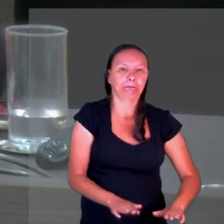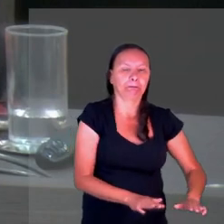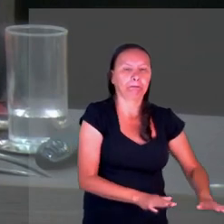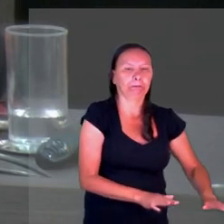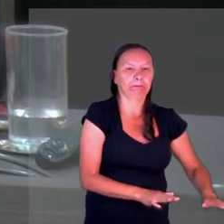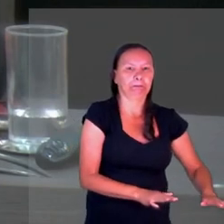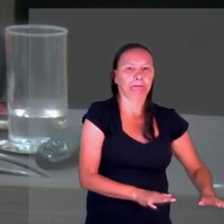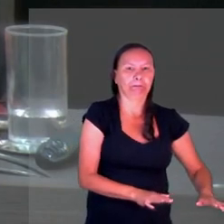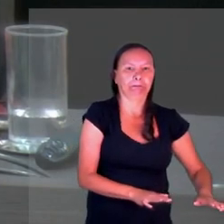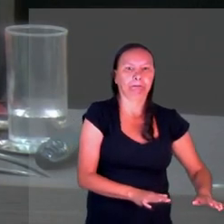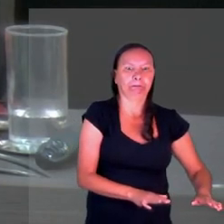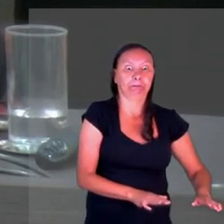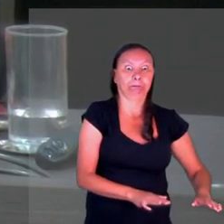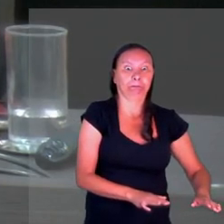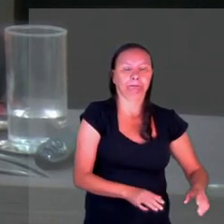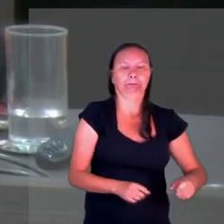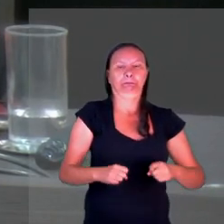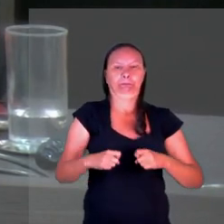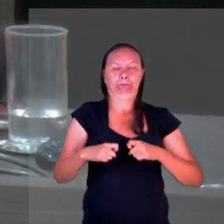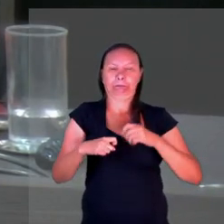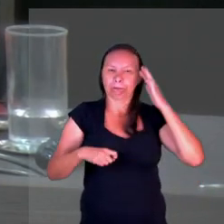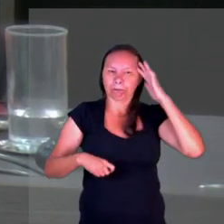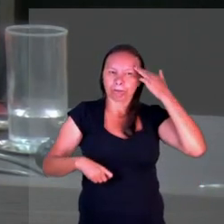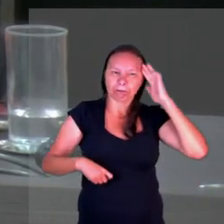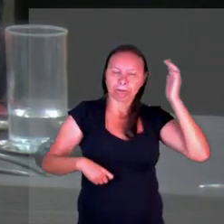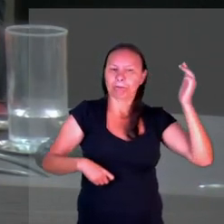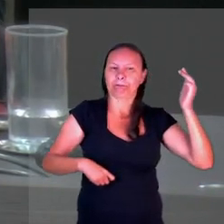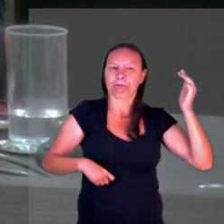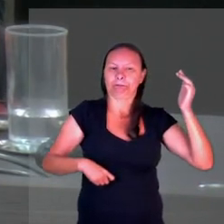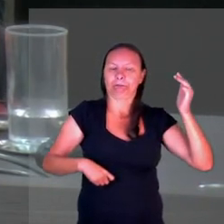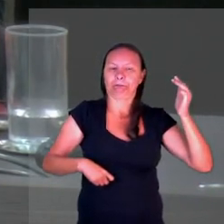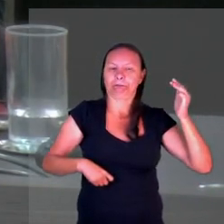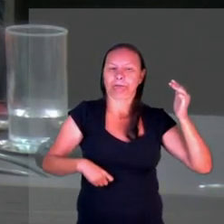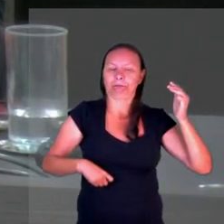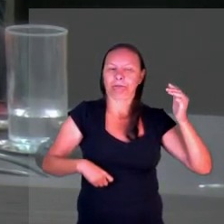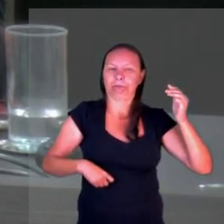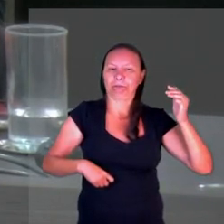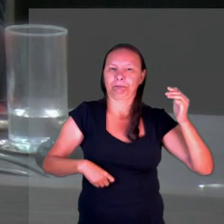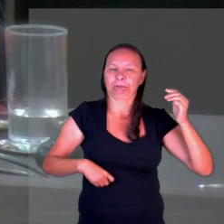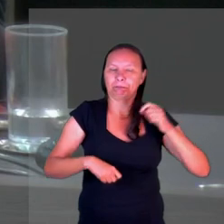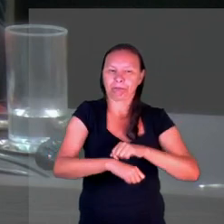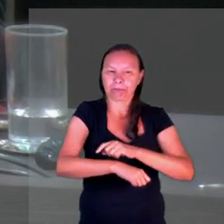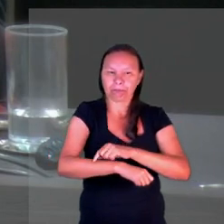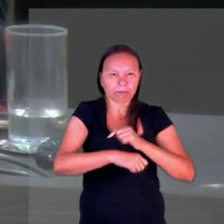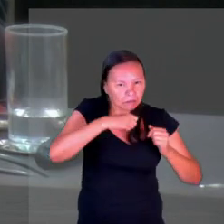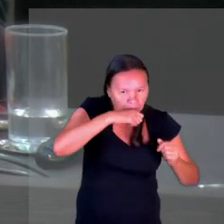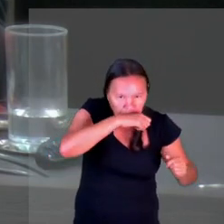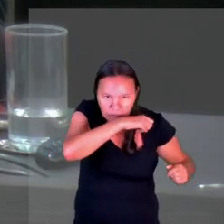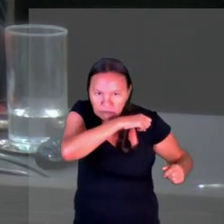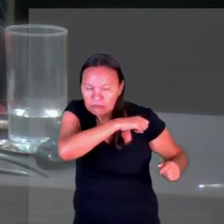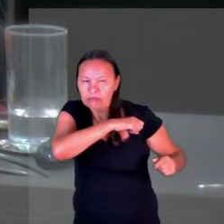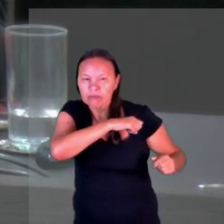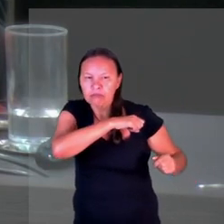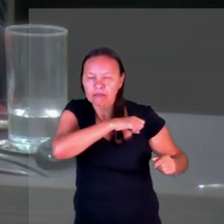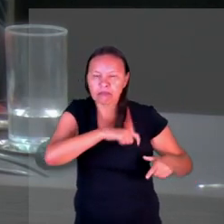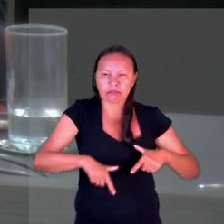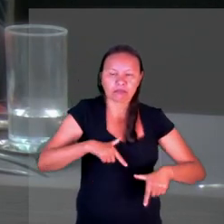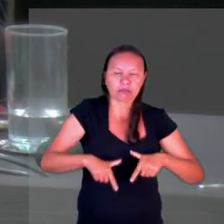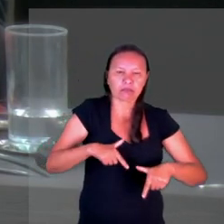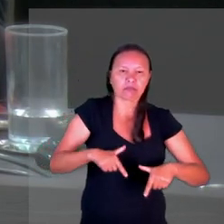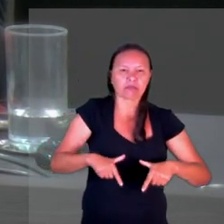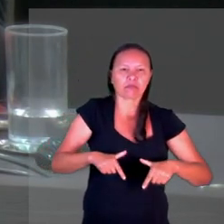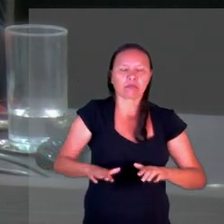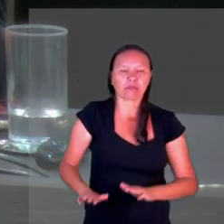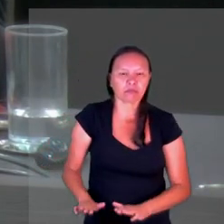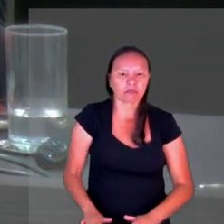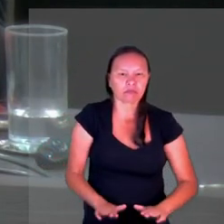tráfico né E pra gente lembrar que a nossa legislação até muito recentemente legitimava o trabalho de crianças e adolescentes nas ruas